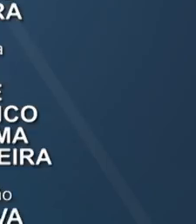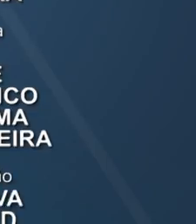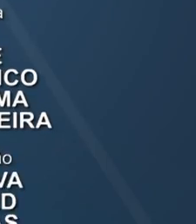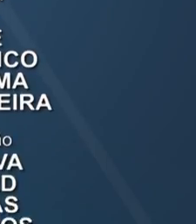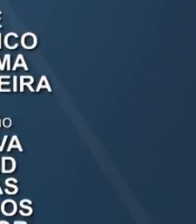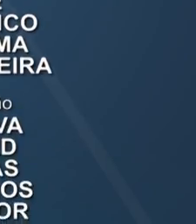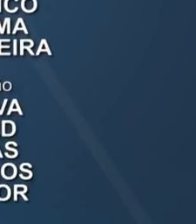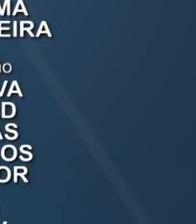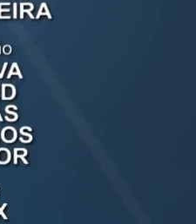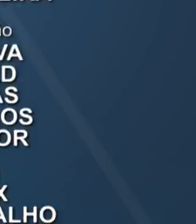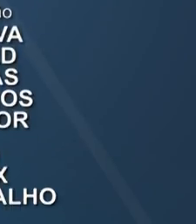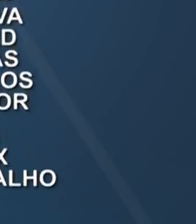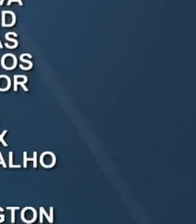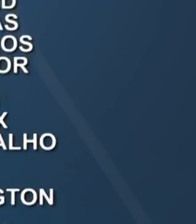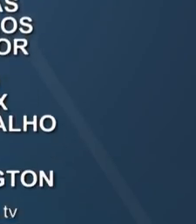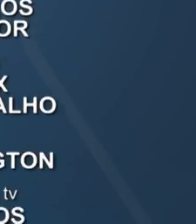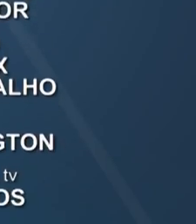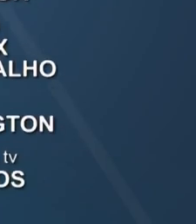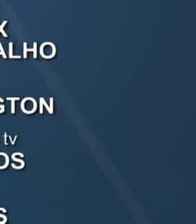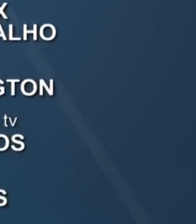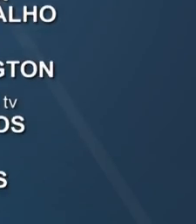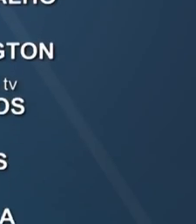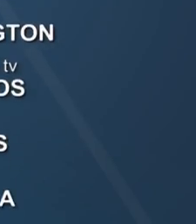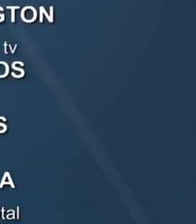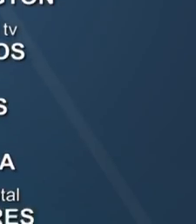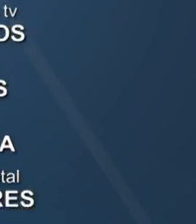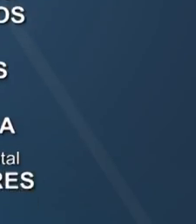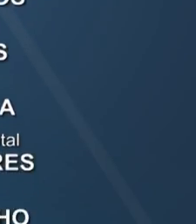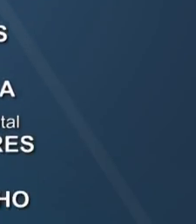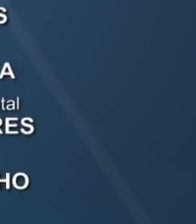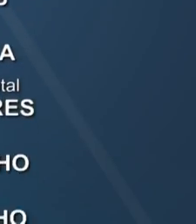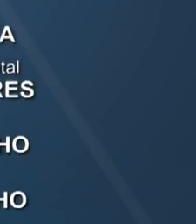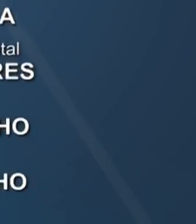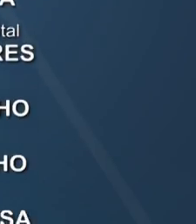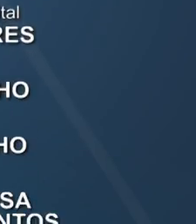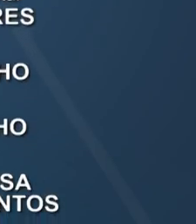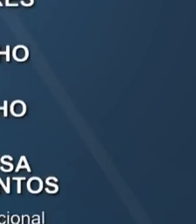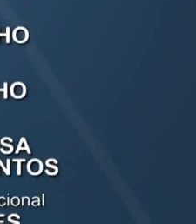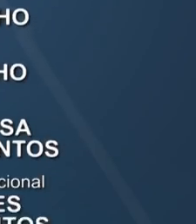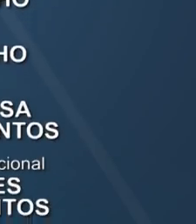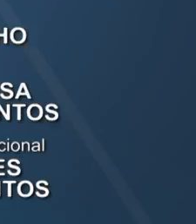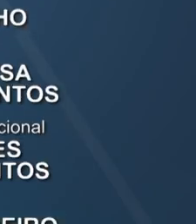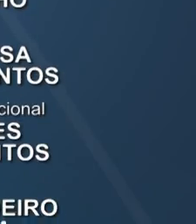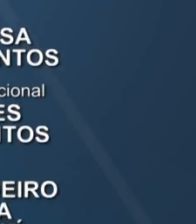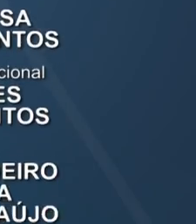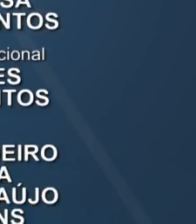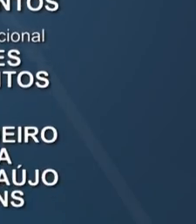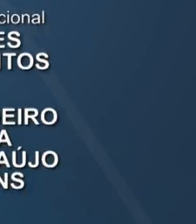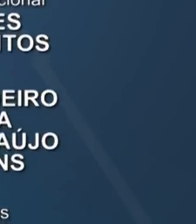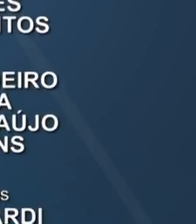E aí E aí E aí